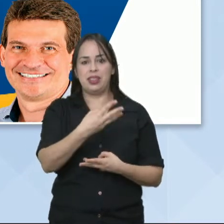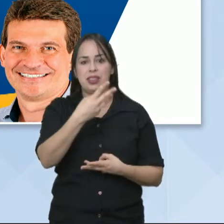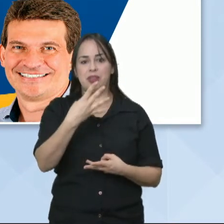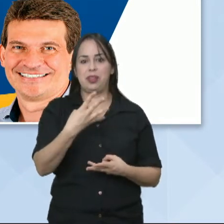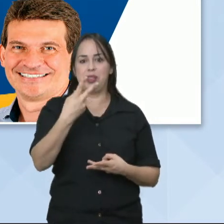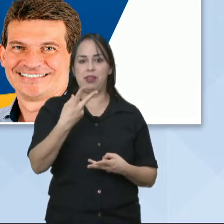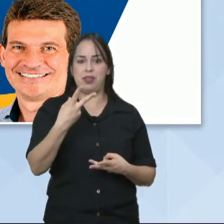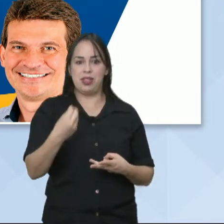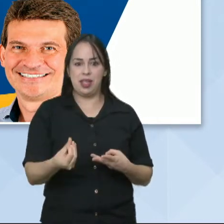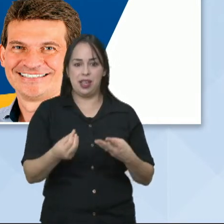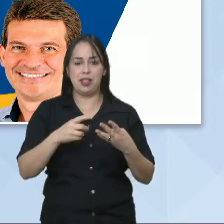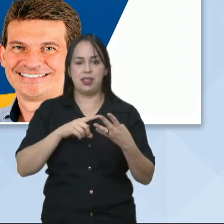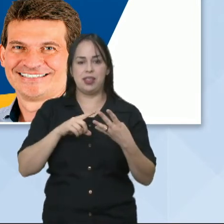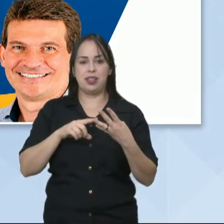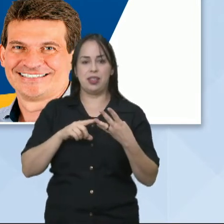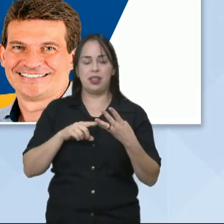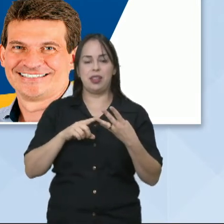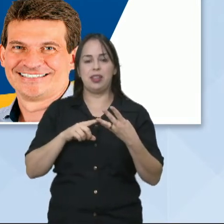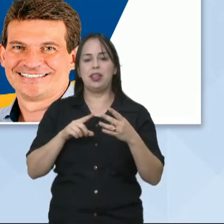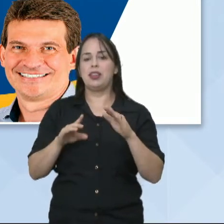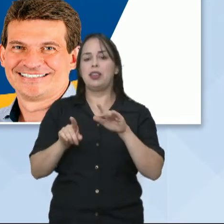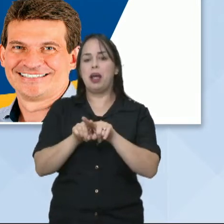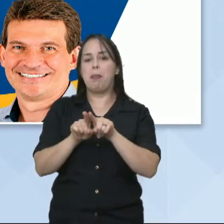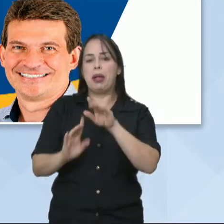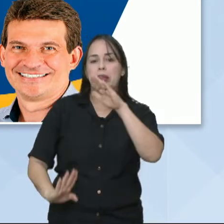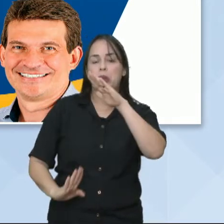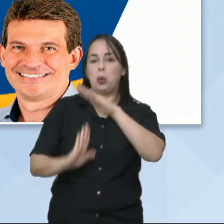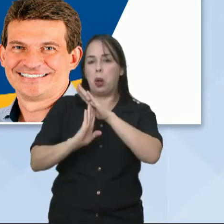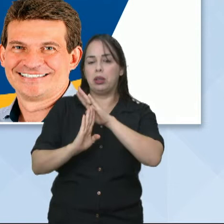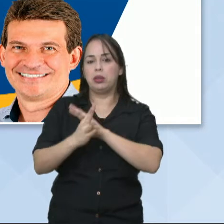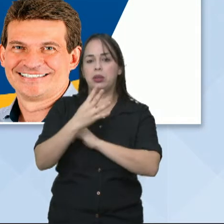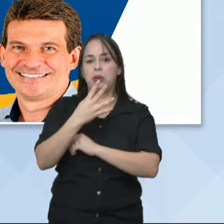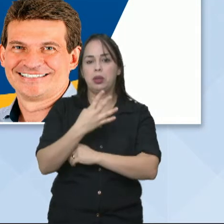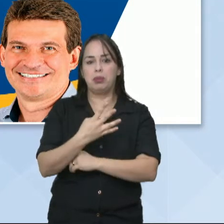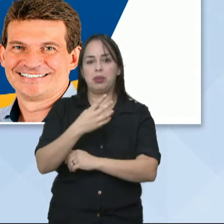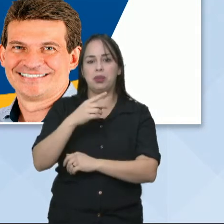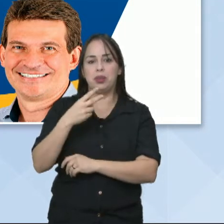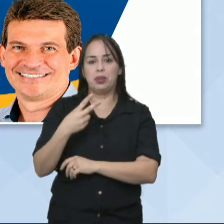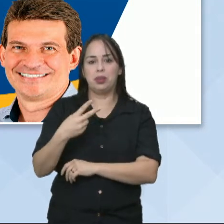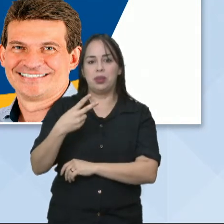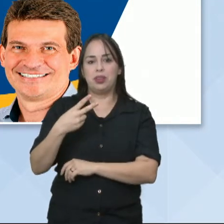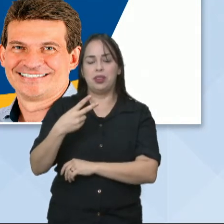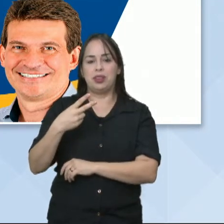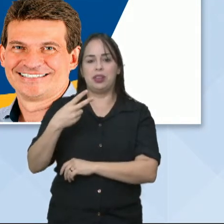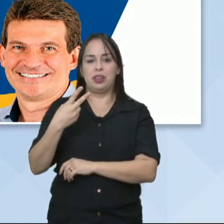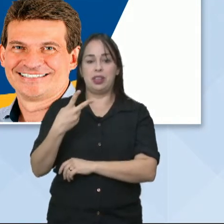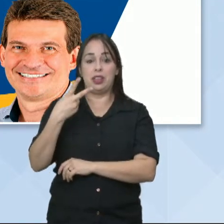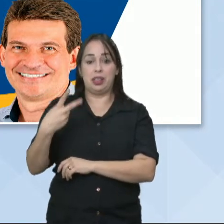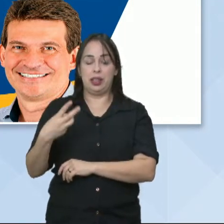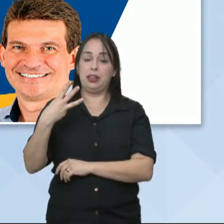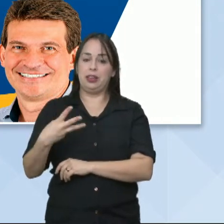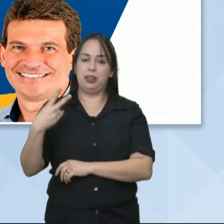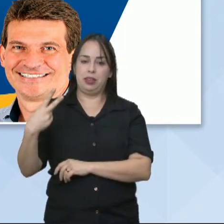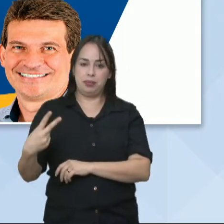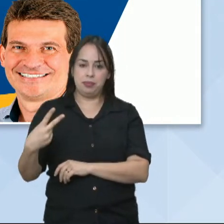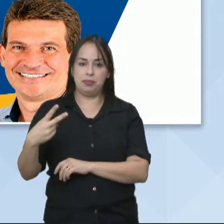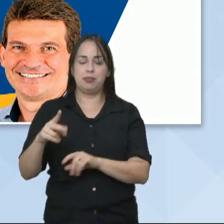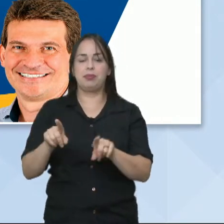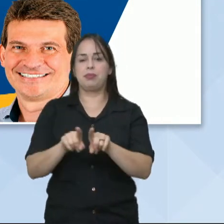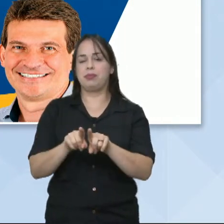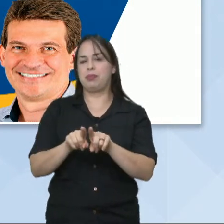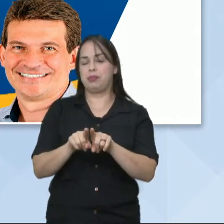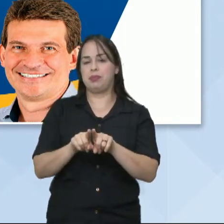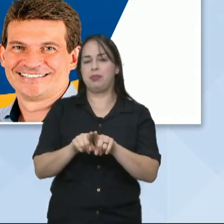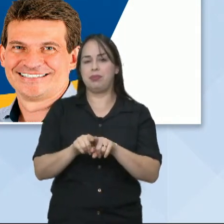mensal de 4.932 empresas, sendo 2.700 presenciais,